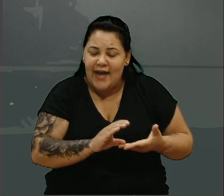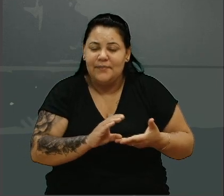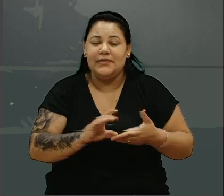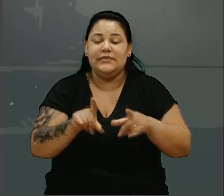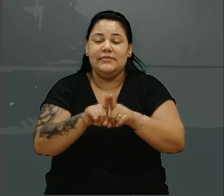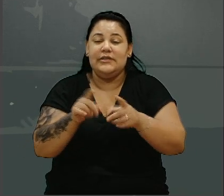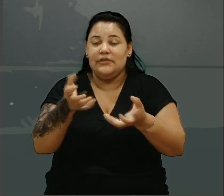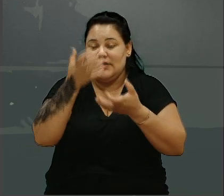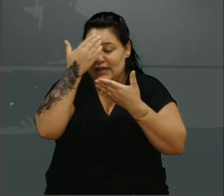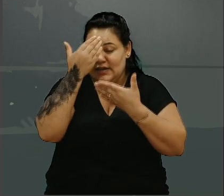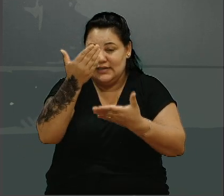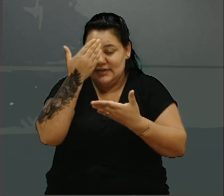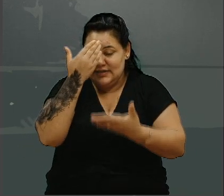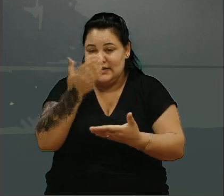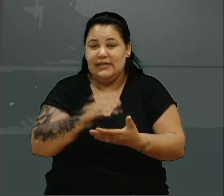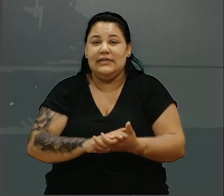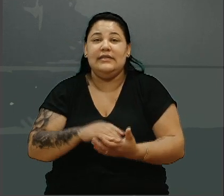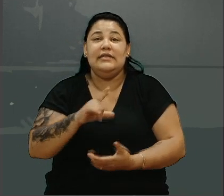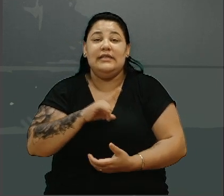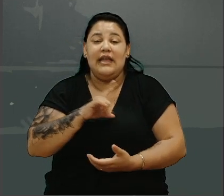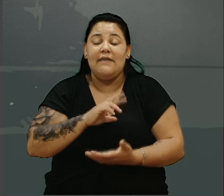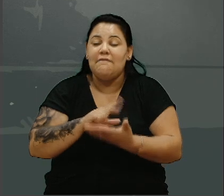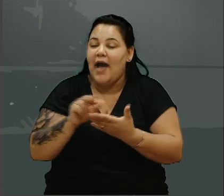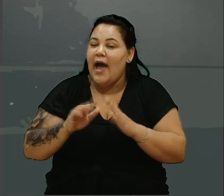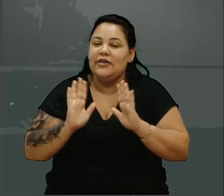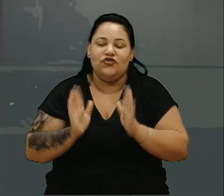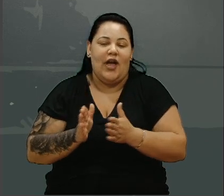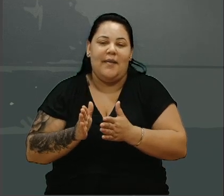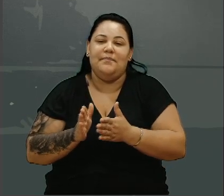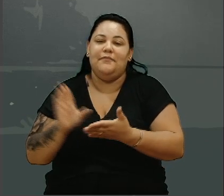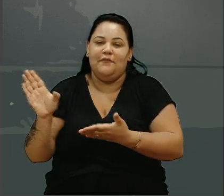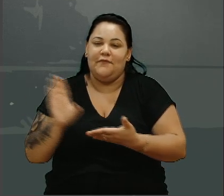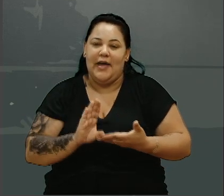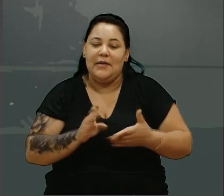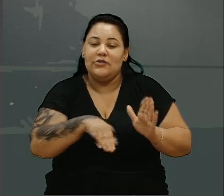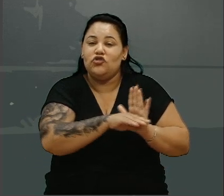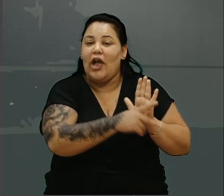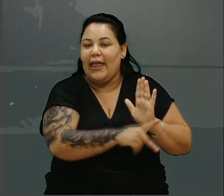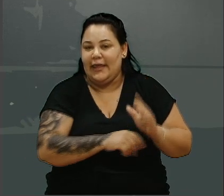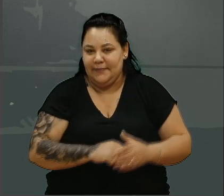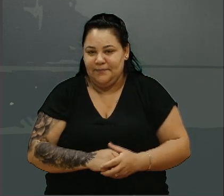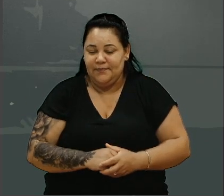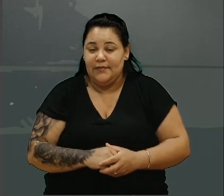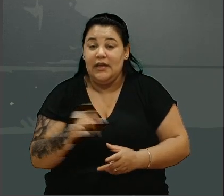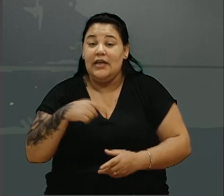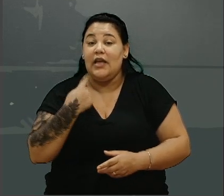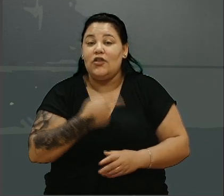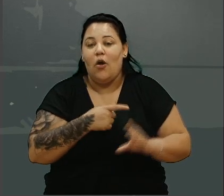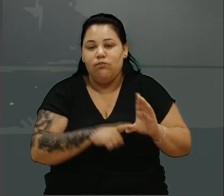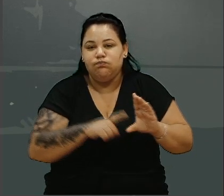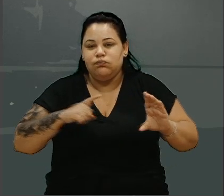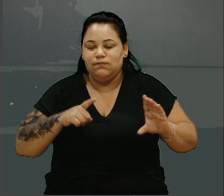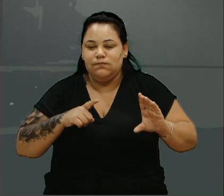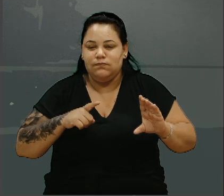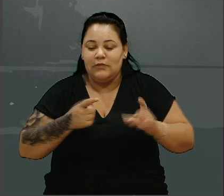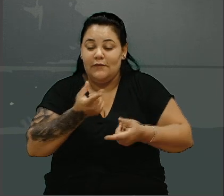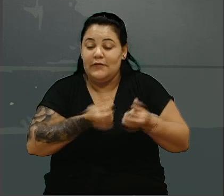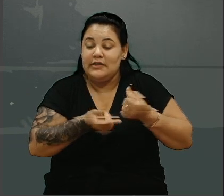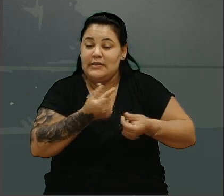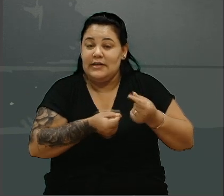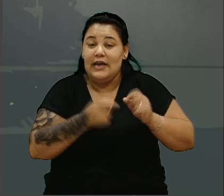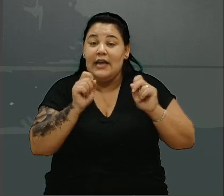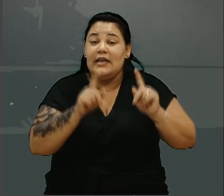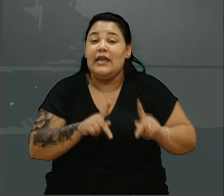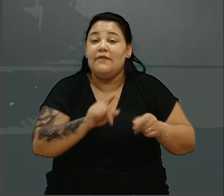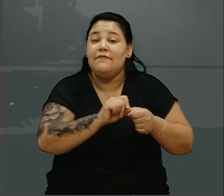agradeço muito, temos várias aí em execução. E a nossa autonomia financeira, que é gerida pelos